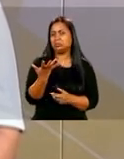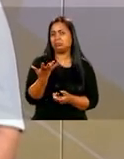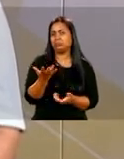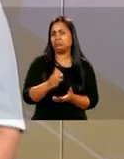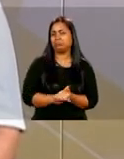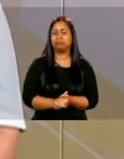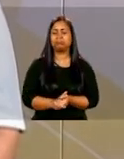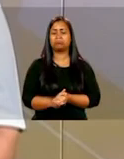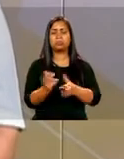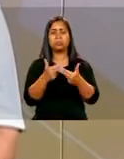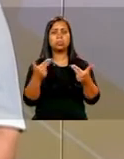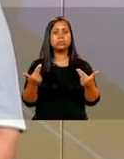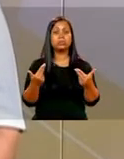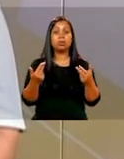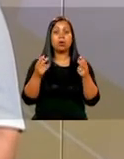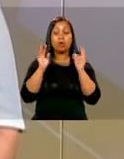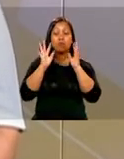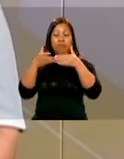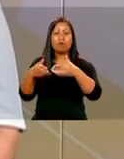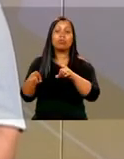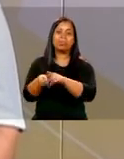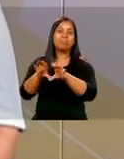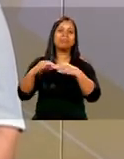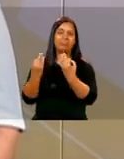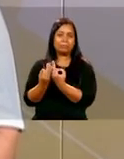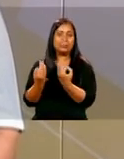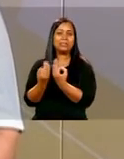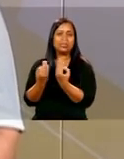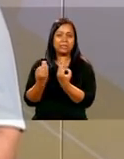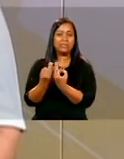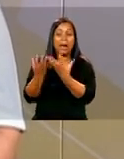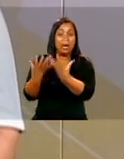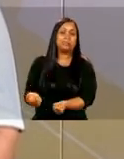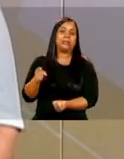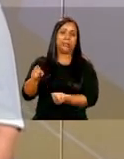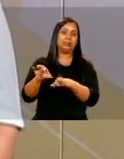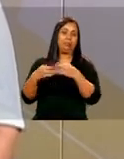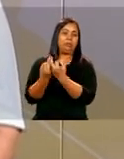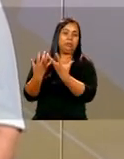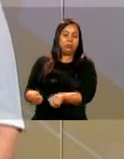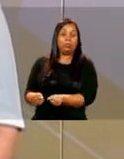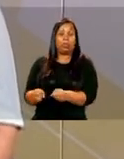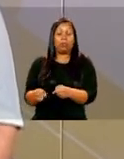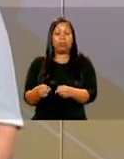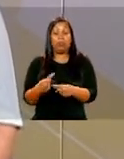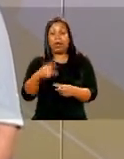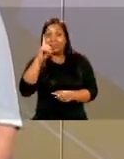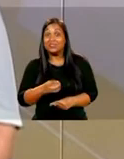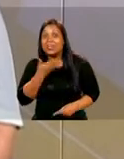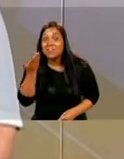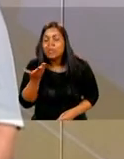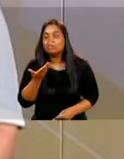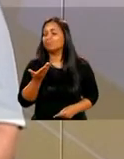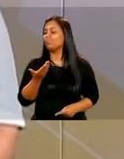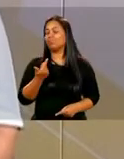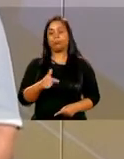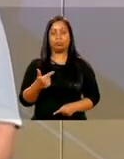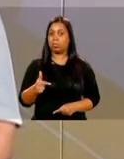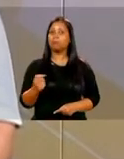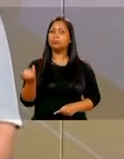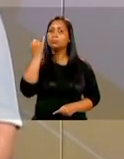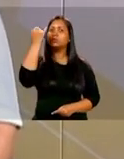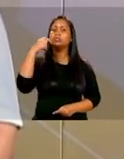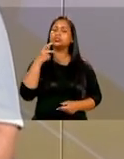terapias, com um olhar para a família, né, com um olhar para a aceitação. A deficiência não é fácil, né?